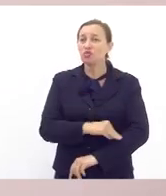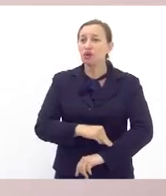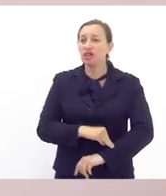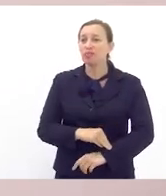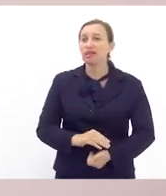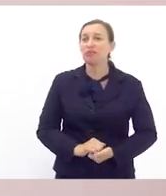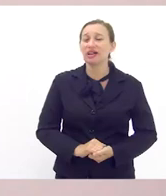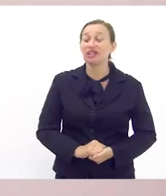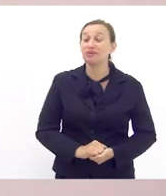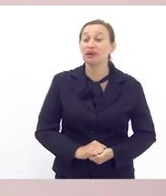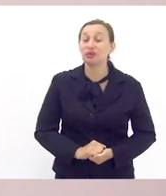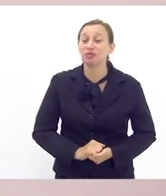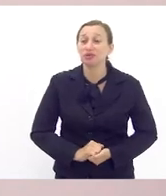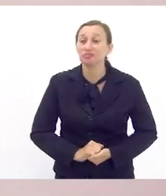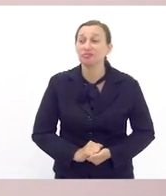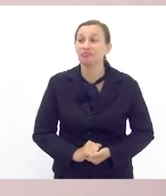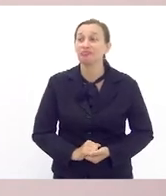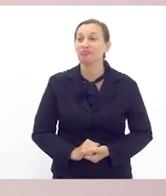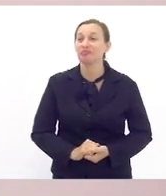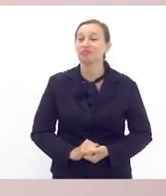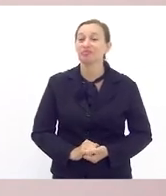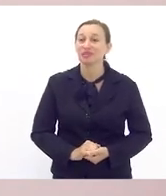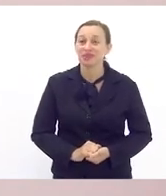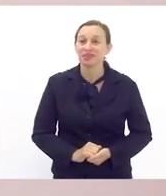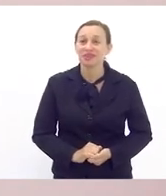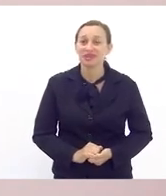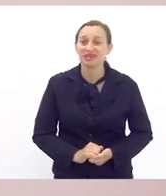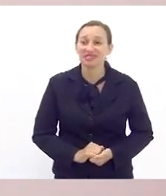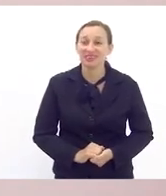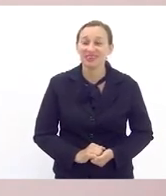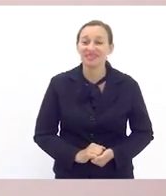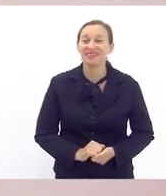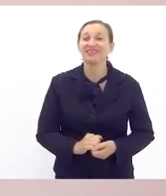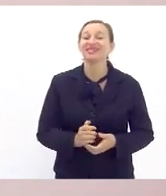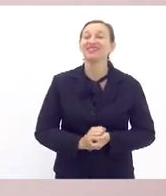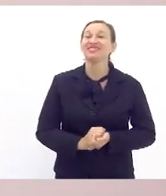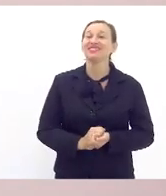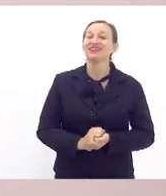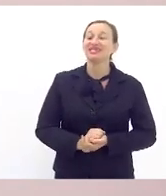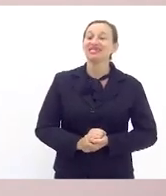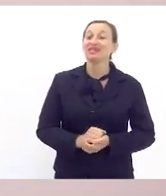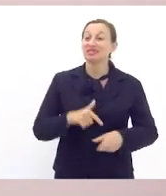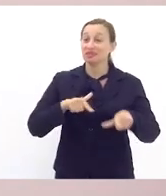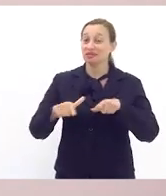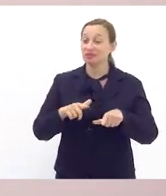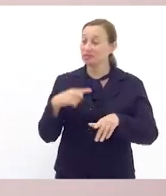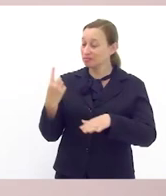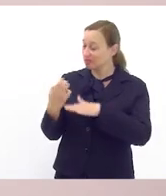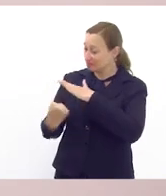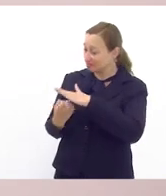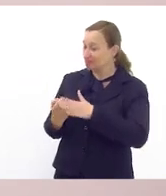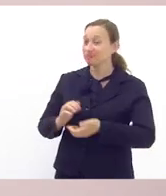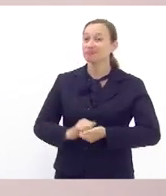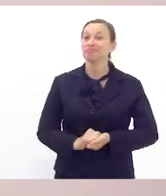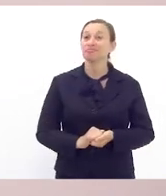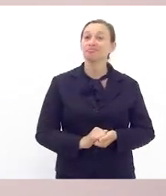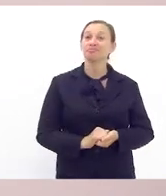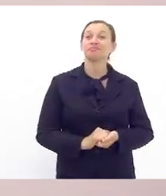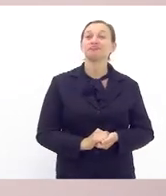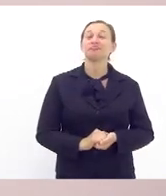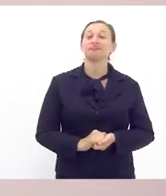Ênio que é a empresa que atua lá no nosso na nossa cidade eu